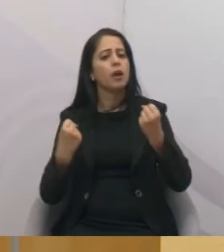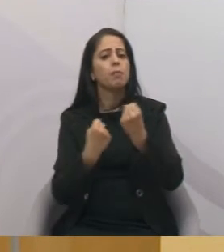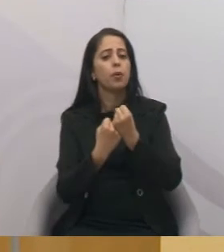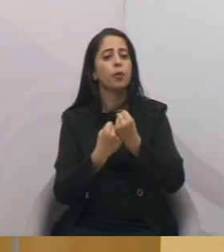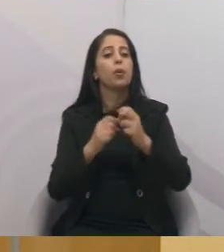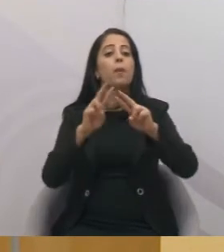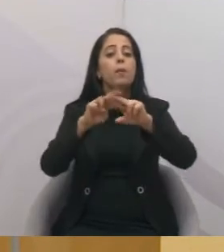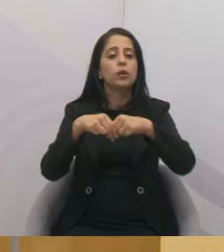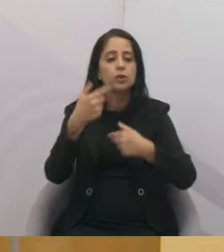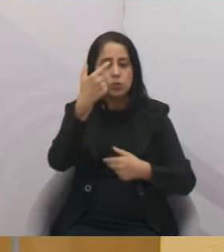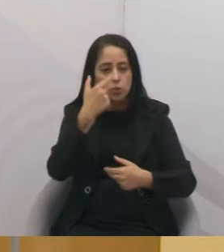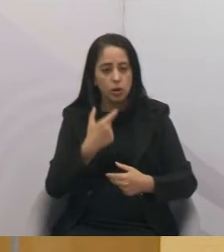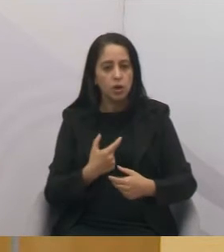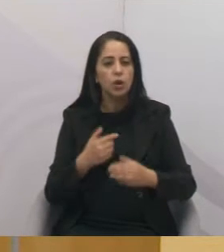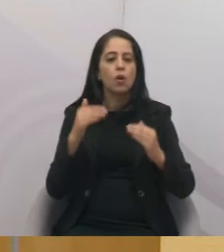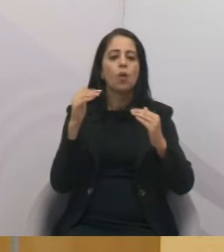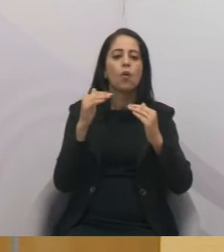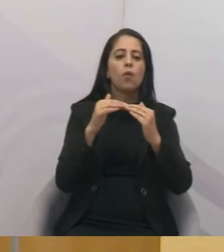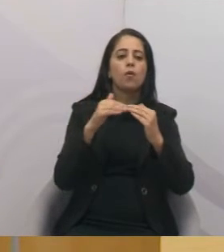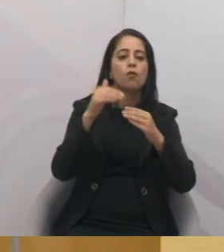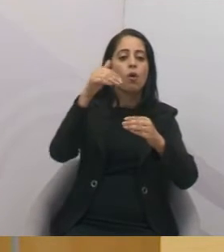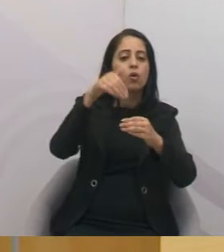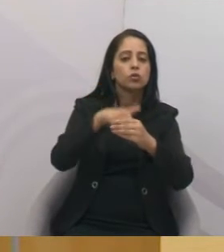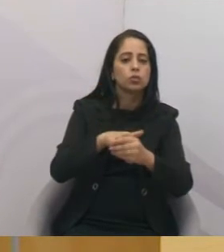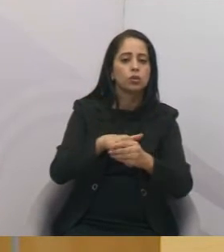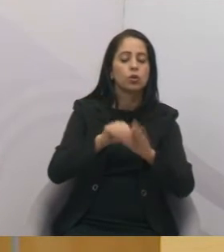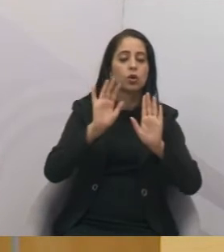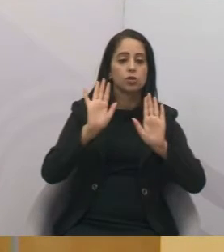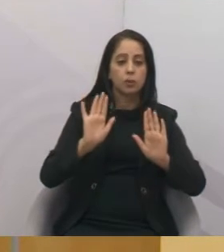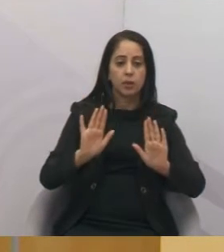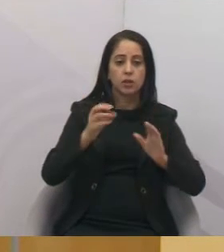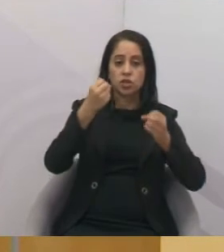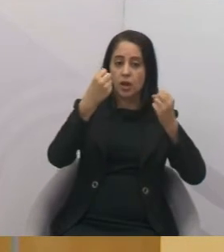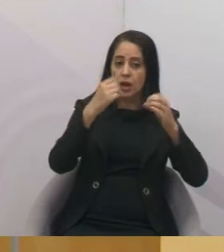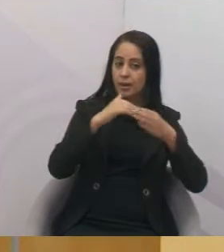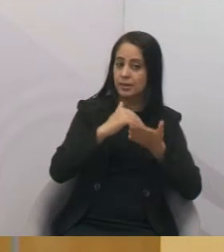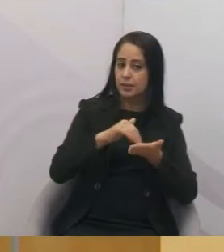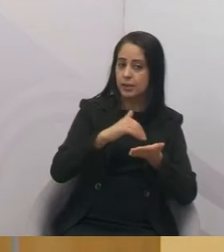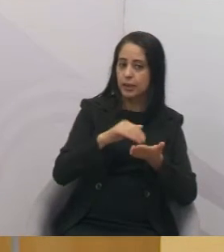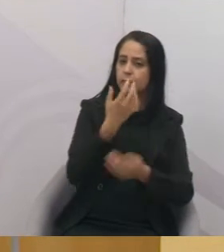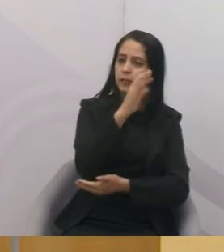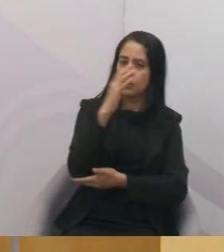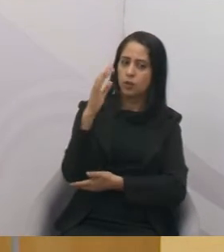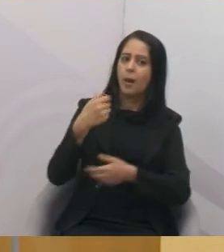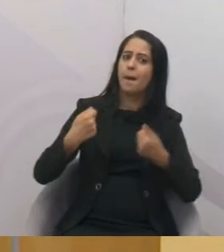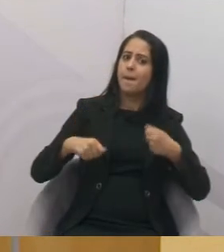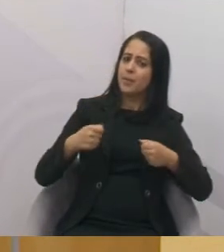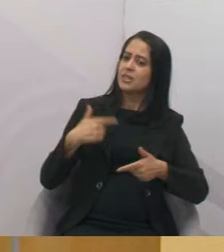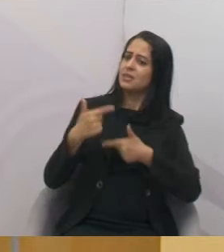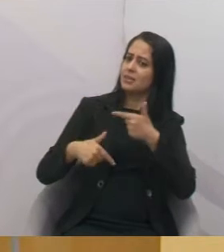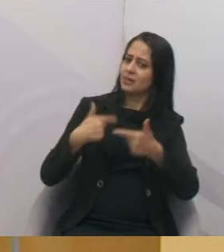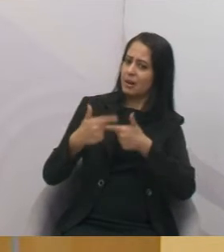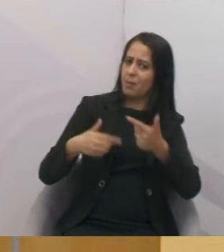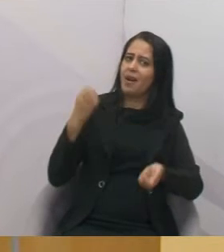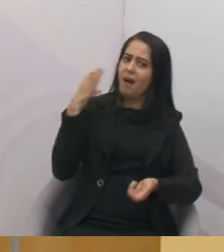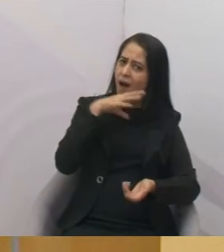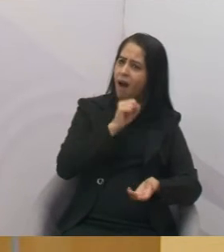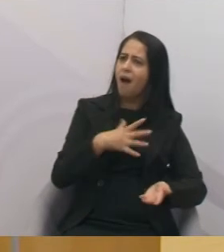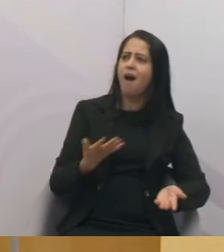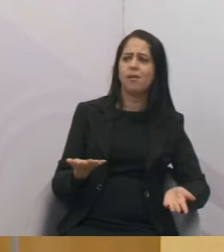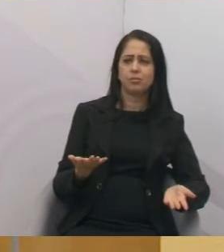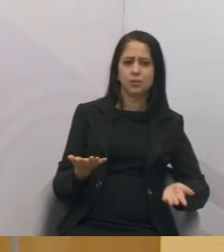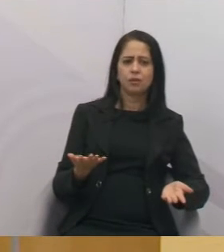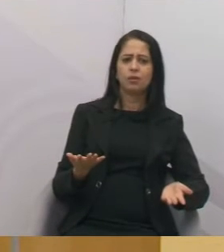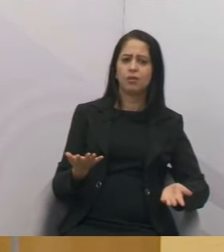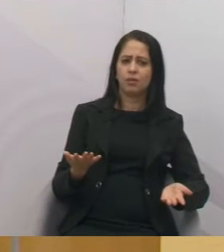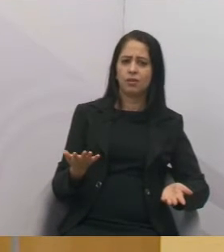votar favorável hoje, mas já dizer à Secretaria do Meio Ambiente que comece a operar com maior agilidade o Conselho do